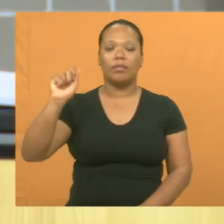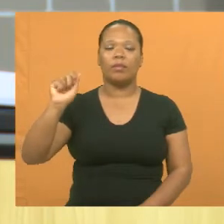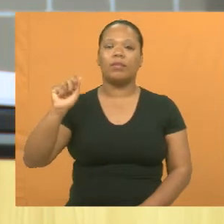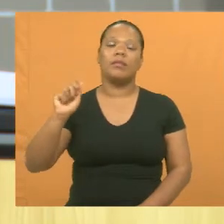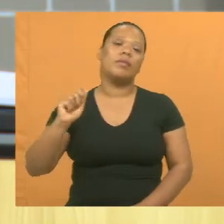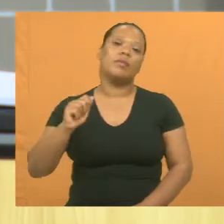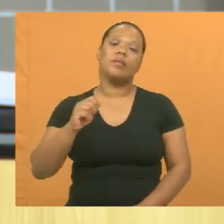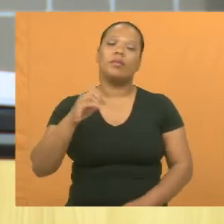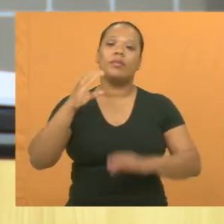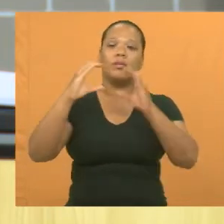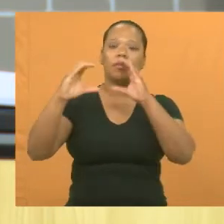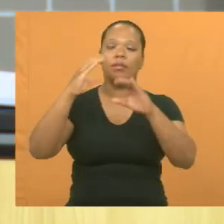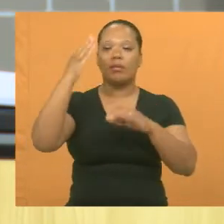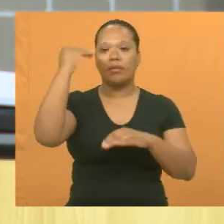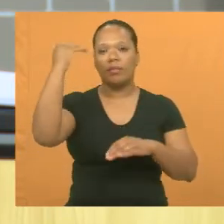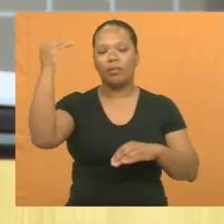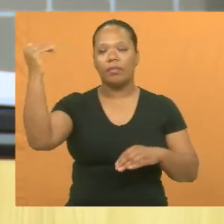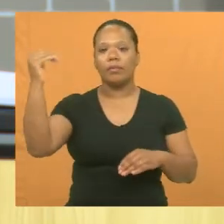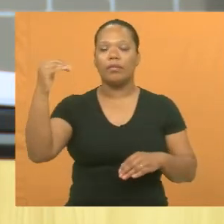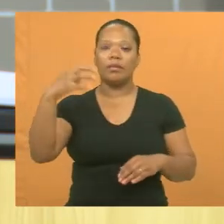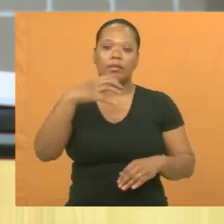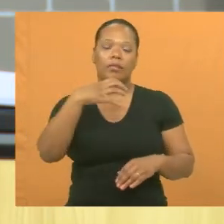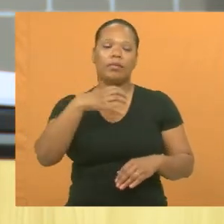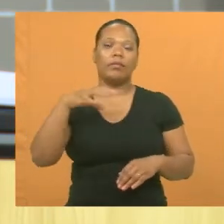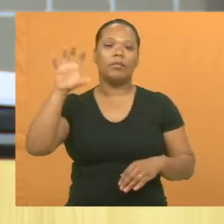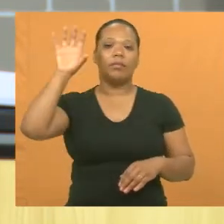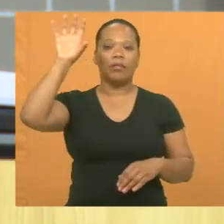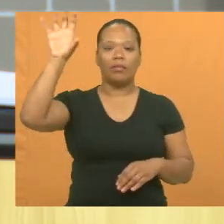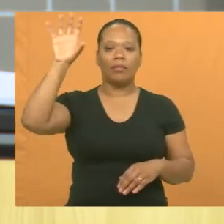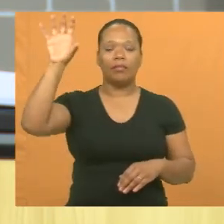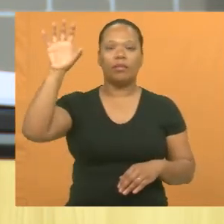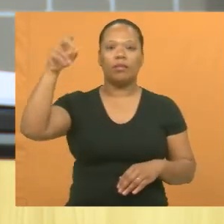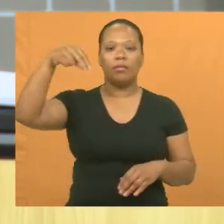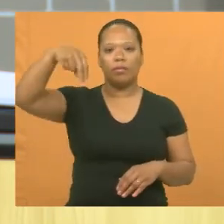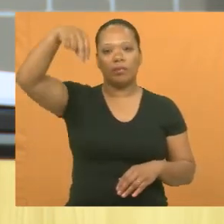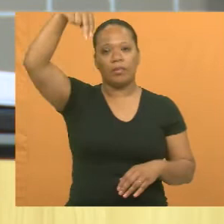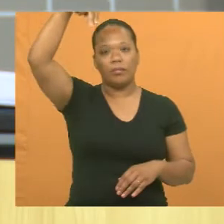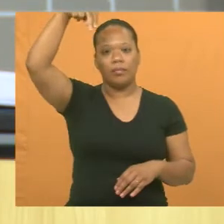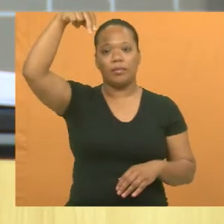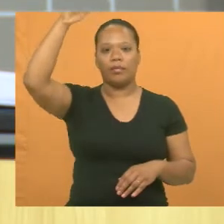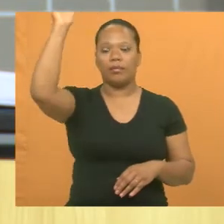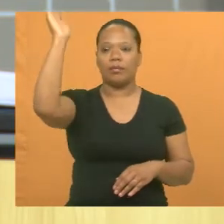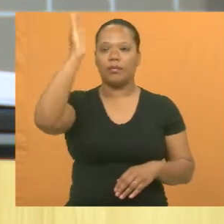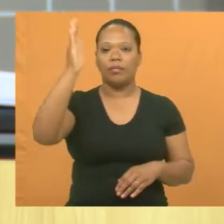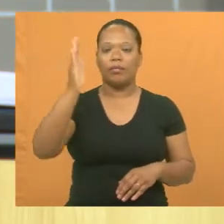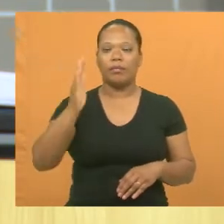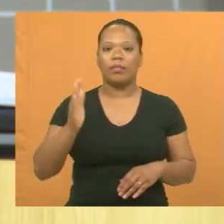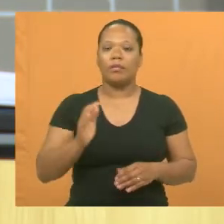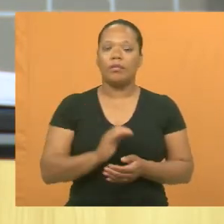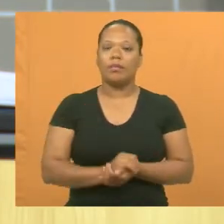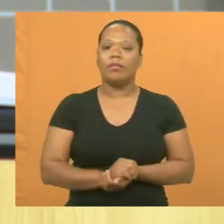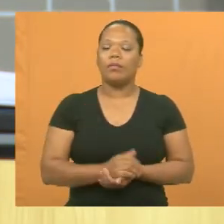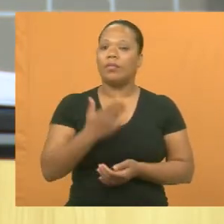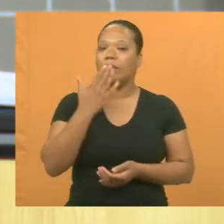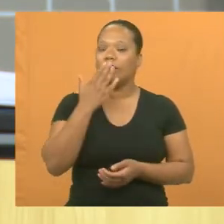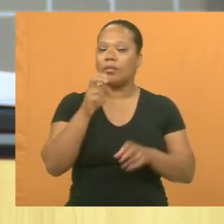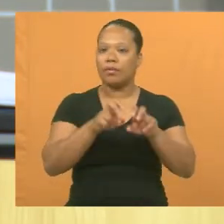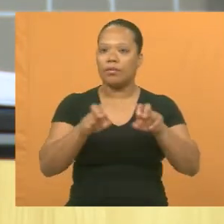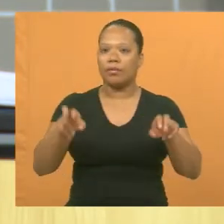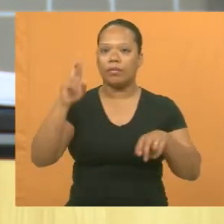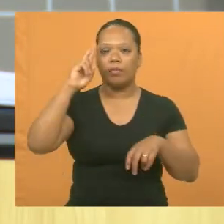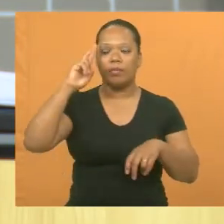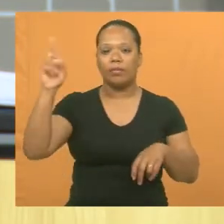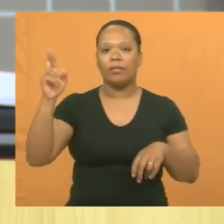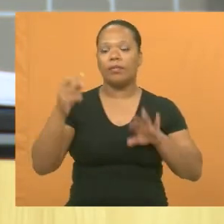cearense. Feito este registro, respeitosamente requeremos à presidência desta casa que sejam adotadas as providências habituais para a divulgação